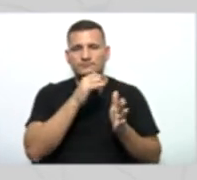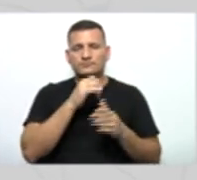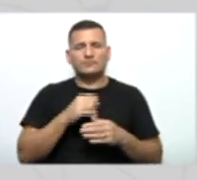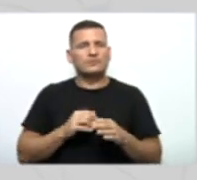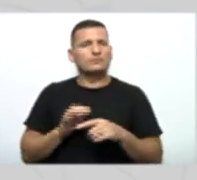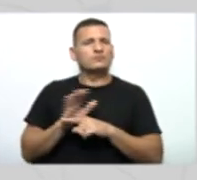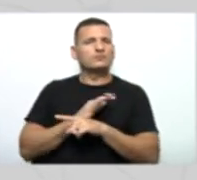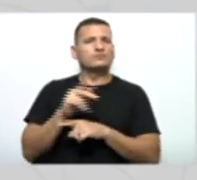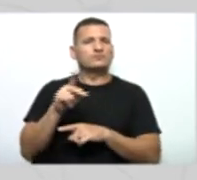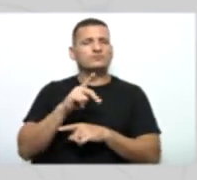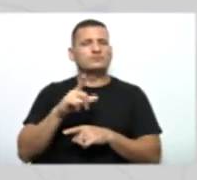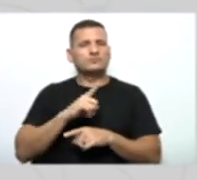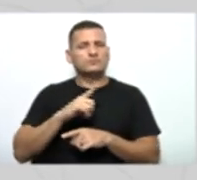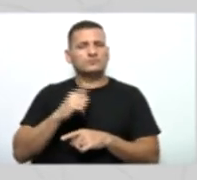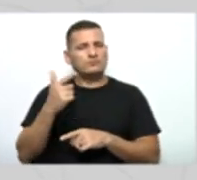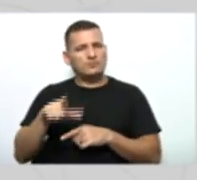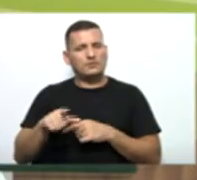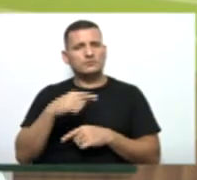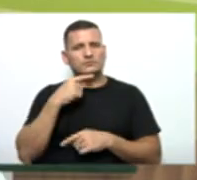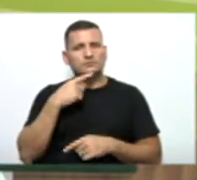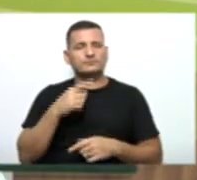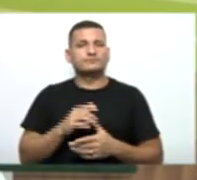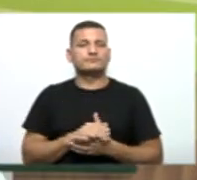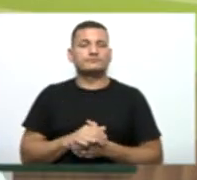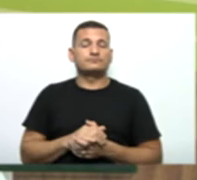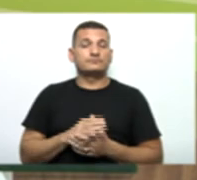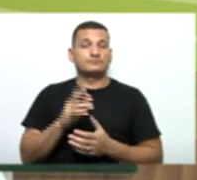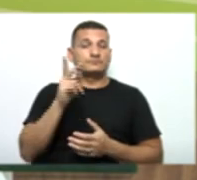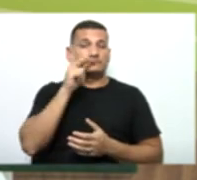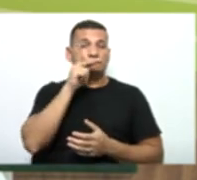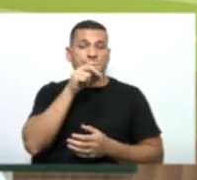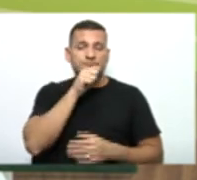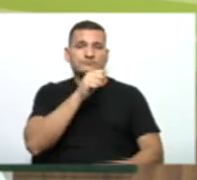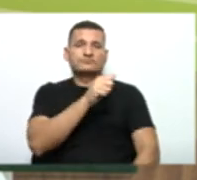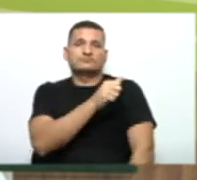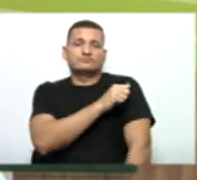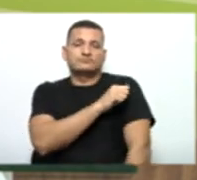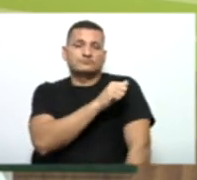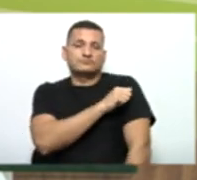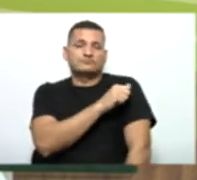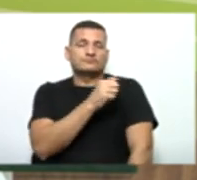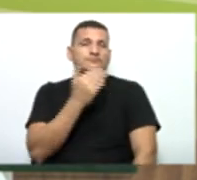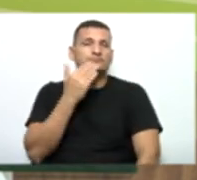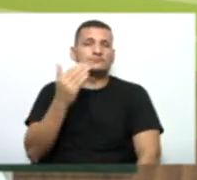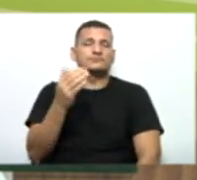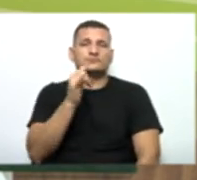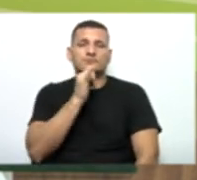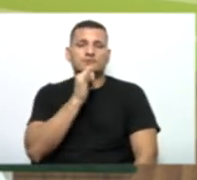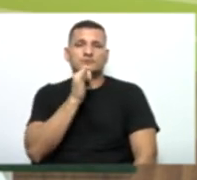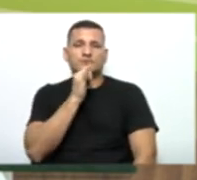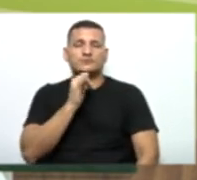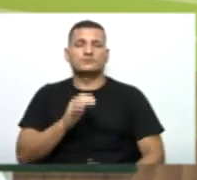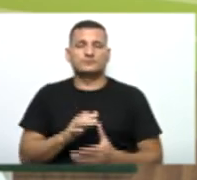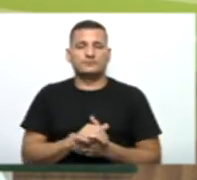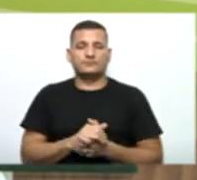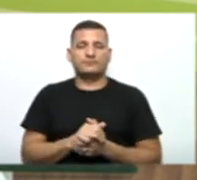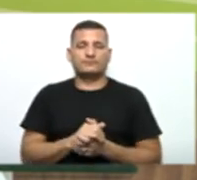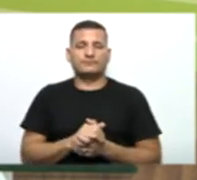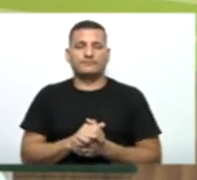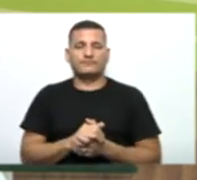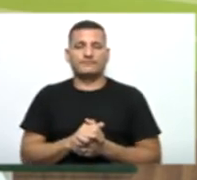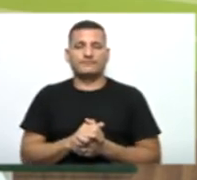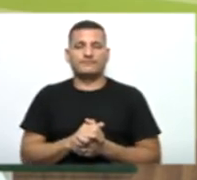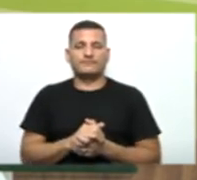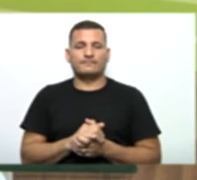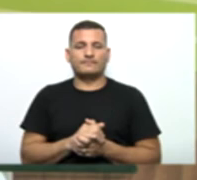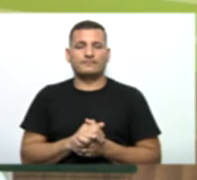professor Eduardo? Sim, os alunos de Porto Velho estão pedindo um exemplo de atributo e em qual momento